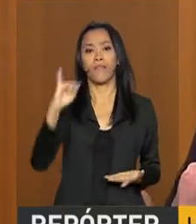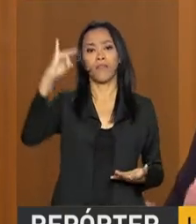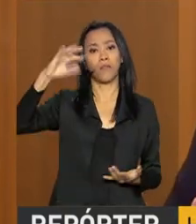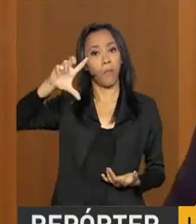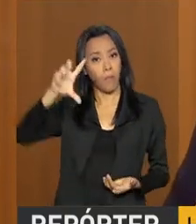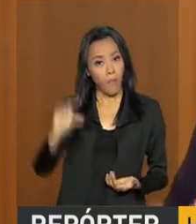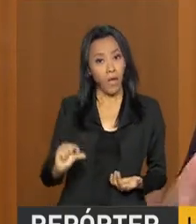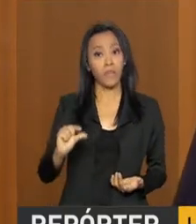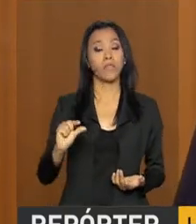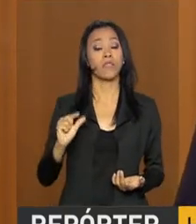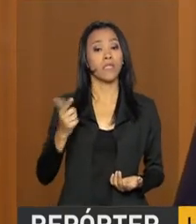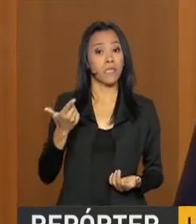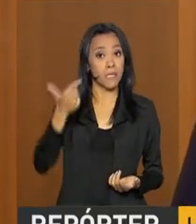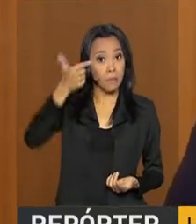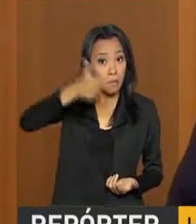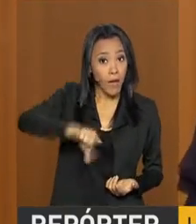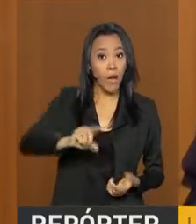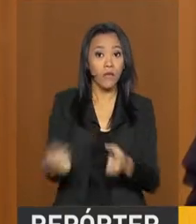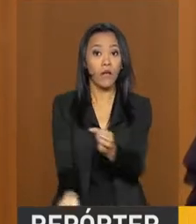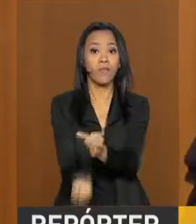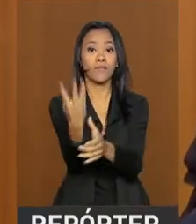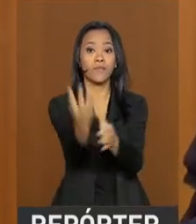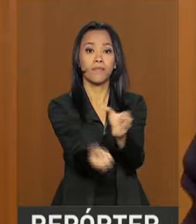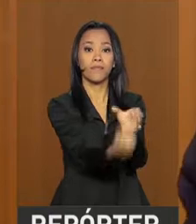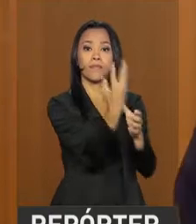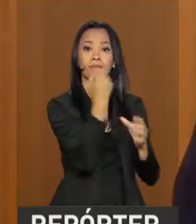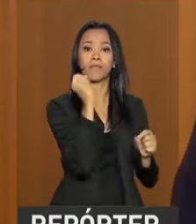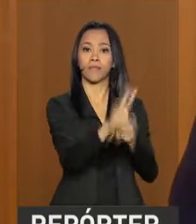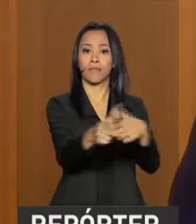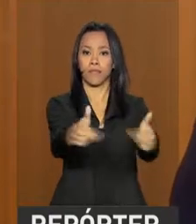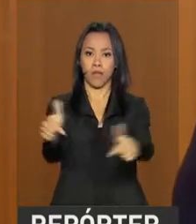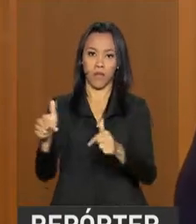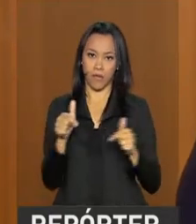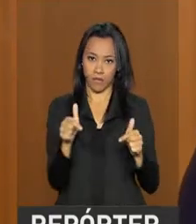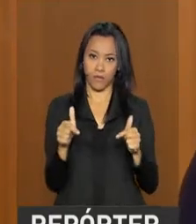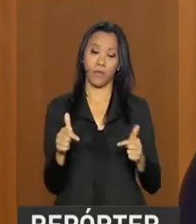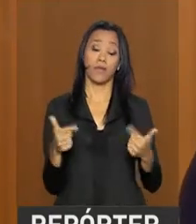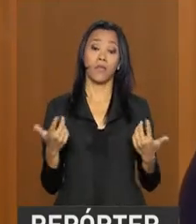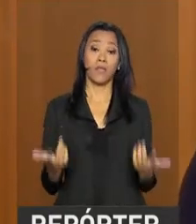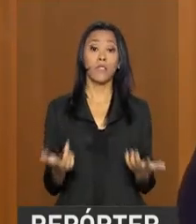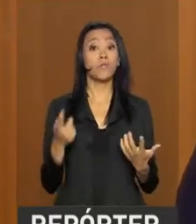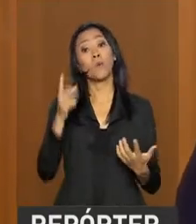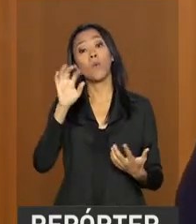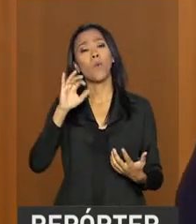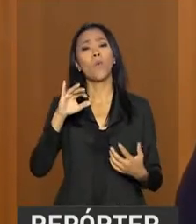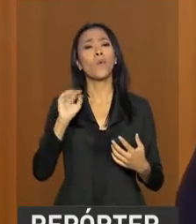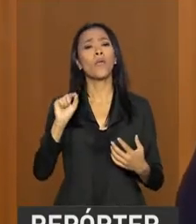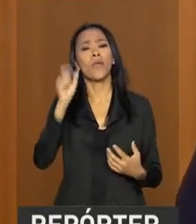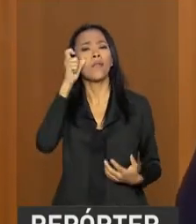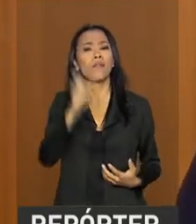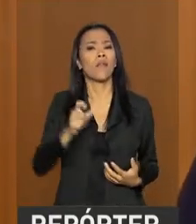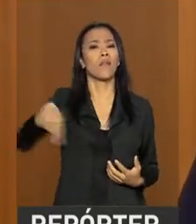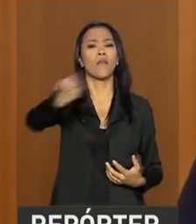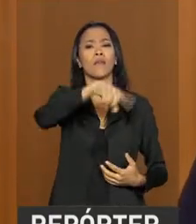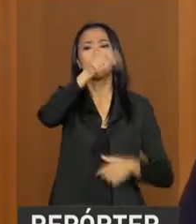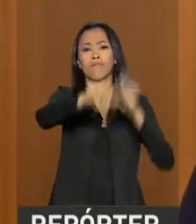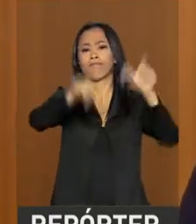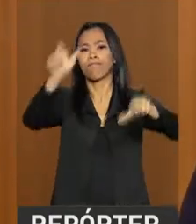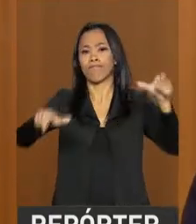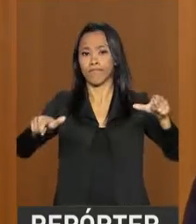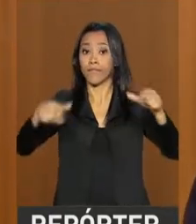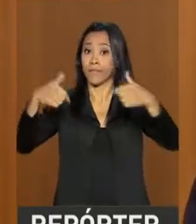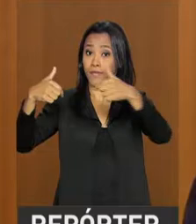criando mais emprego é muito importante que os lados o que interessa para as pessoas emprego